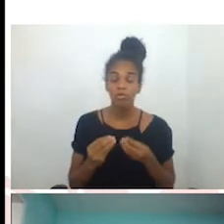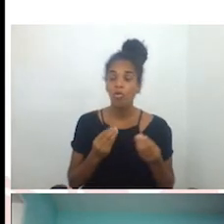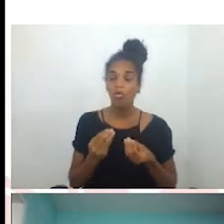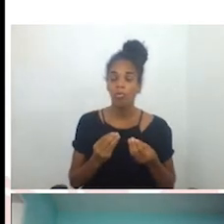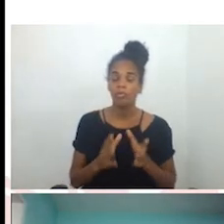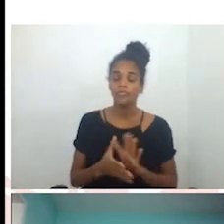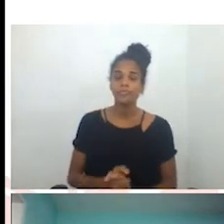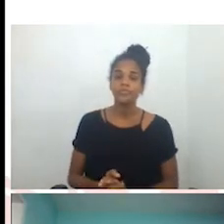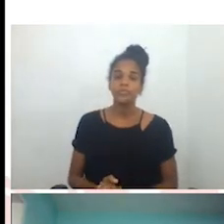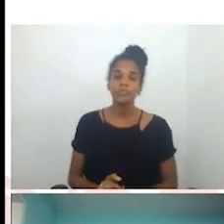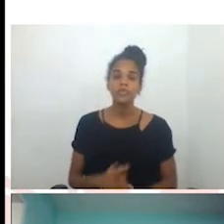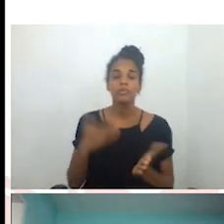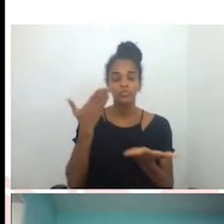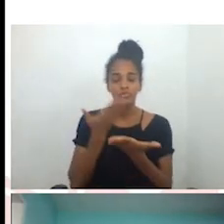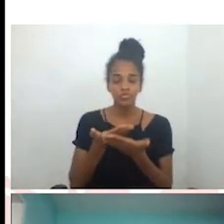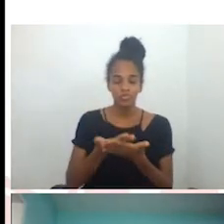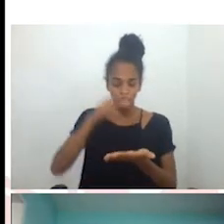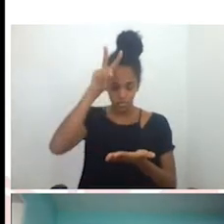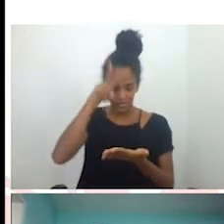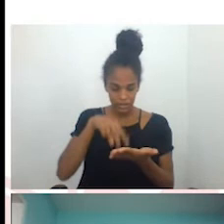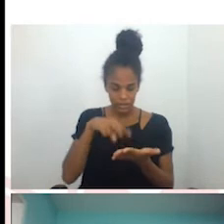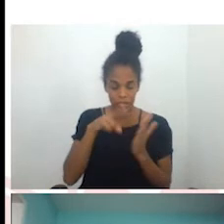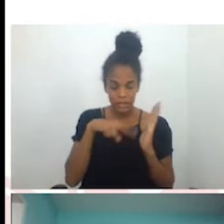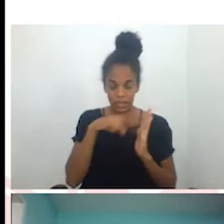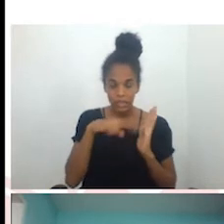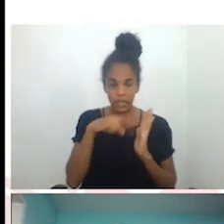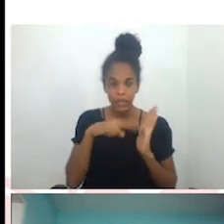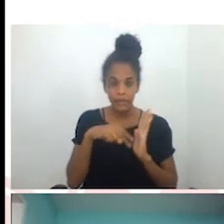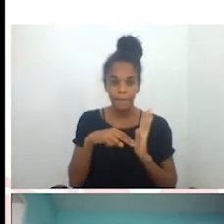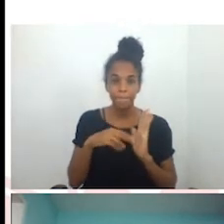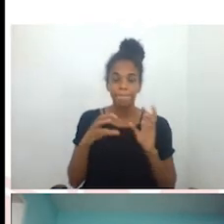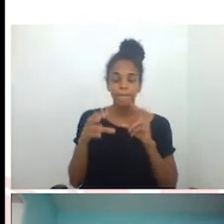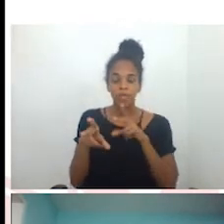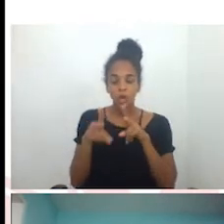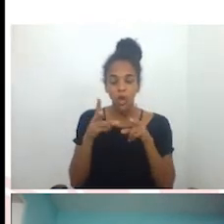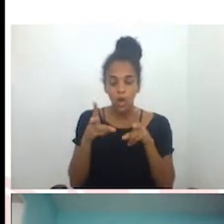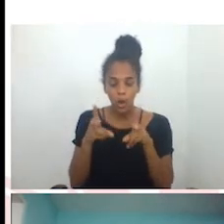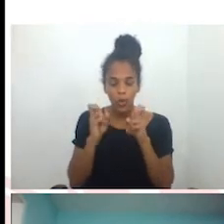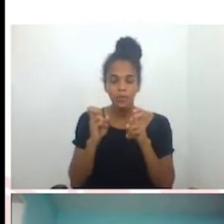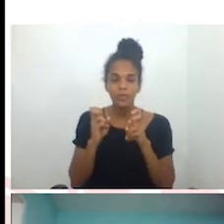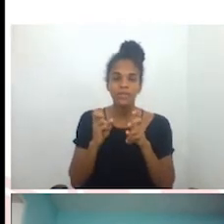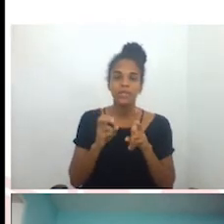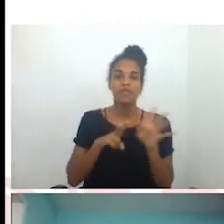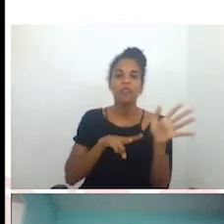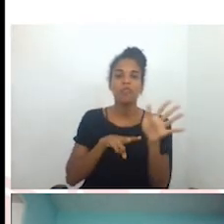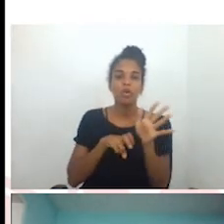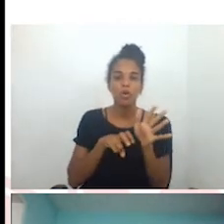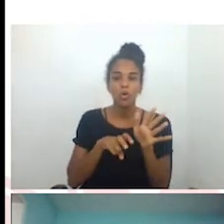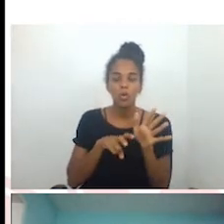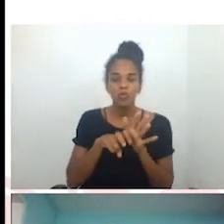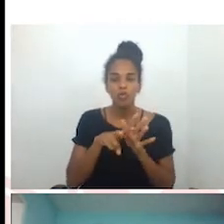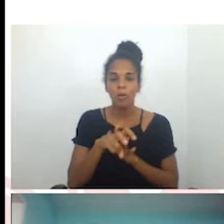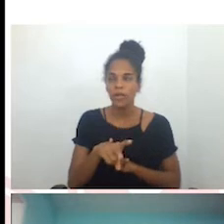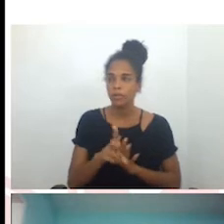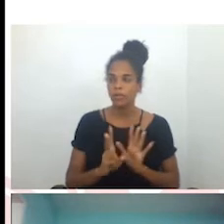foi demonstrado que o uso de ECA e BRA aumenta a penetração do vírus na célula, porque aumenta o número de receptores para angiotensina.